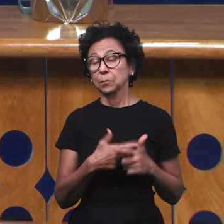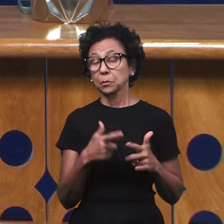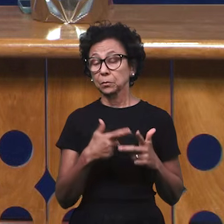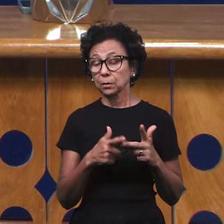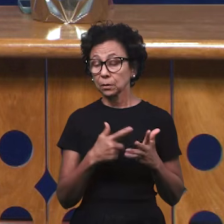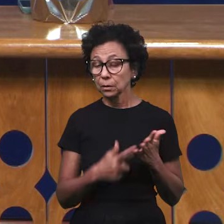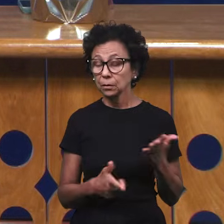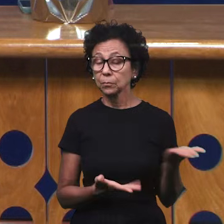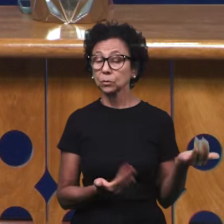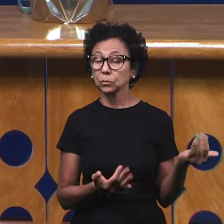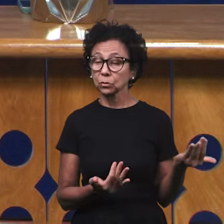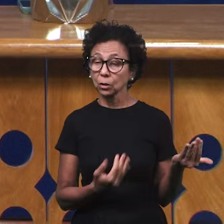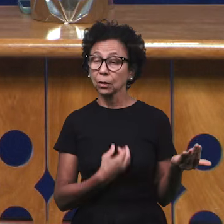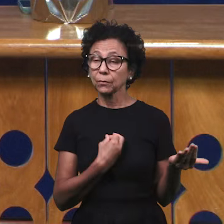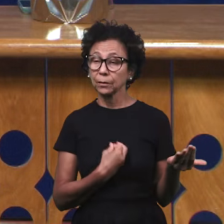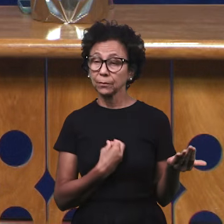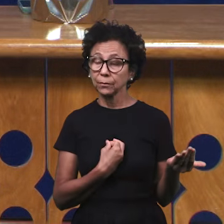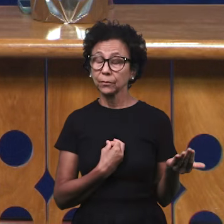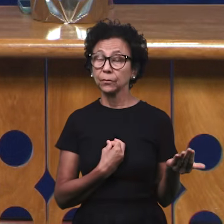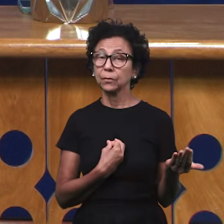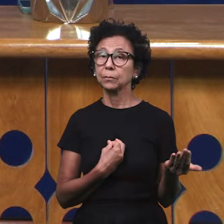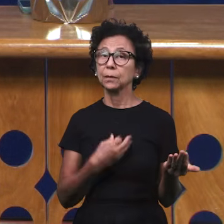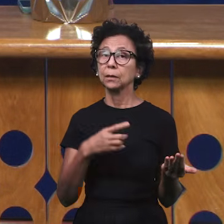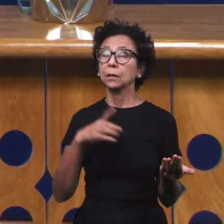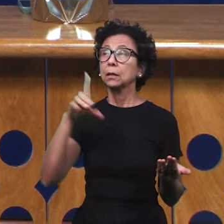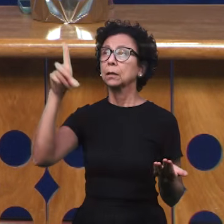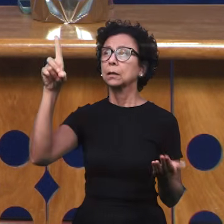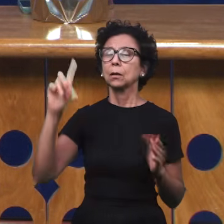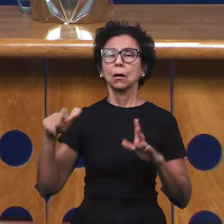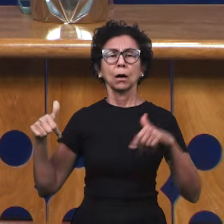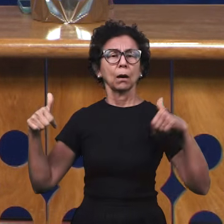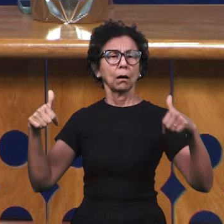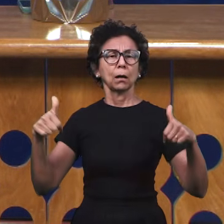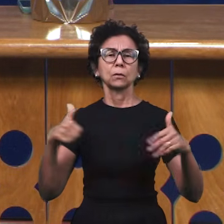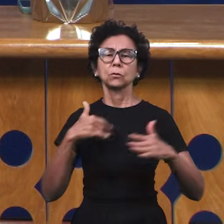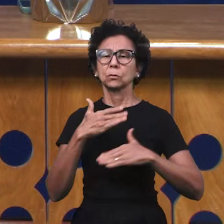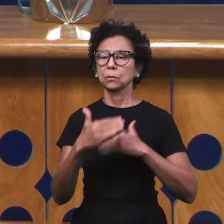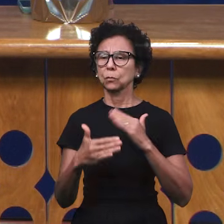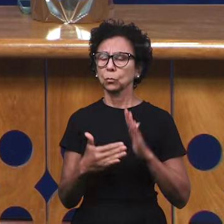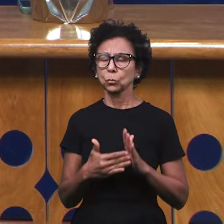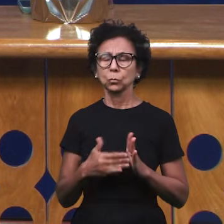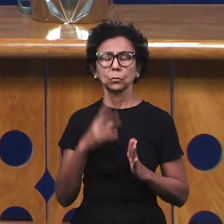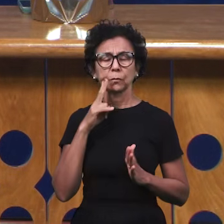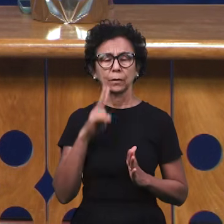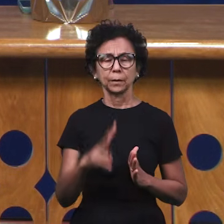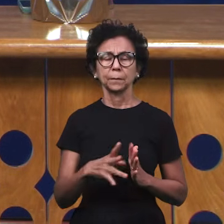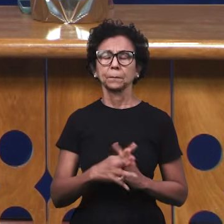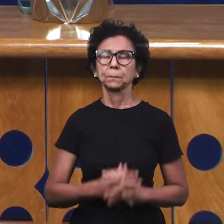jovem pode passar, nós temos um Deus que opera todas as coisas em tudo.